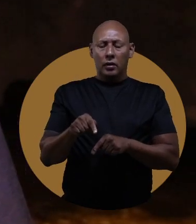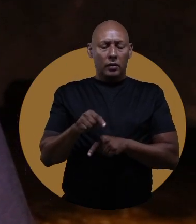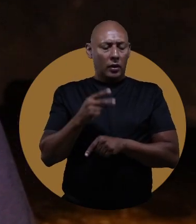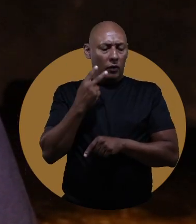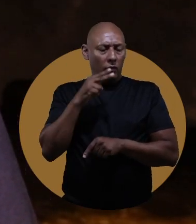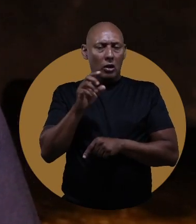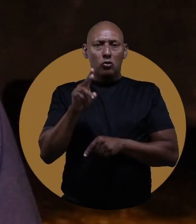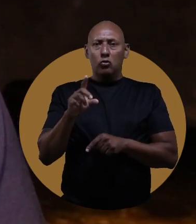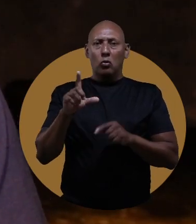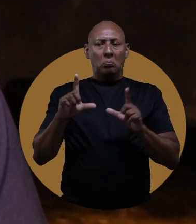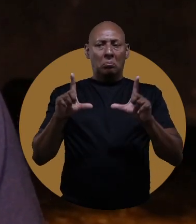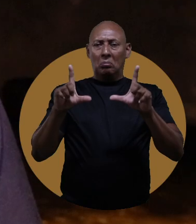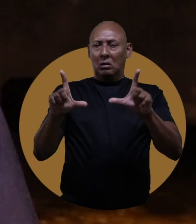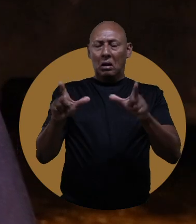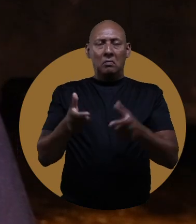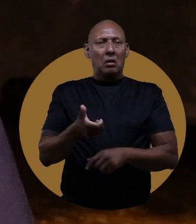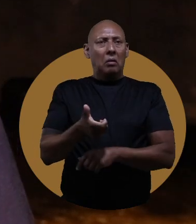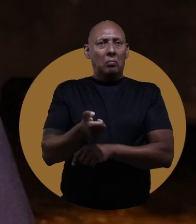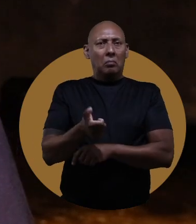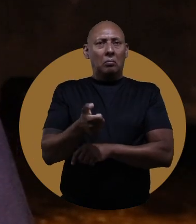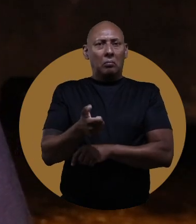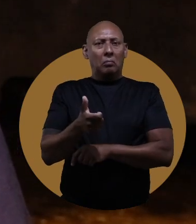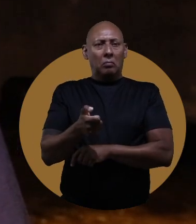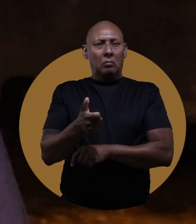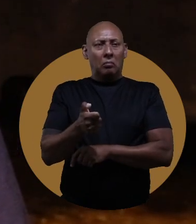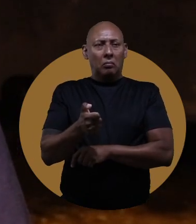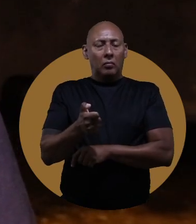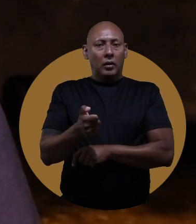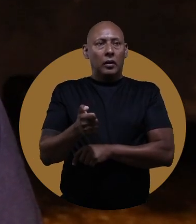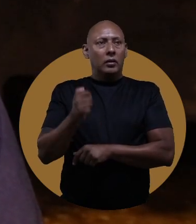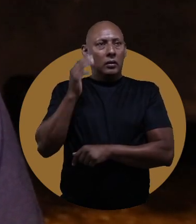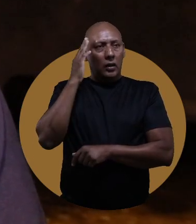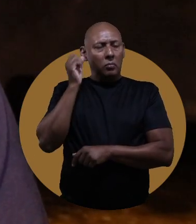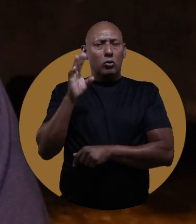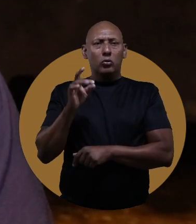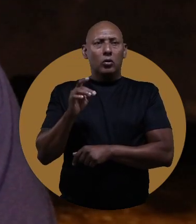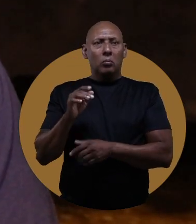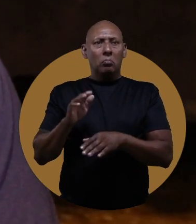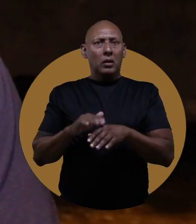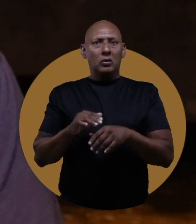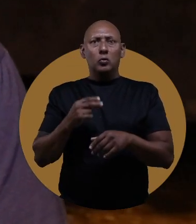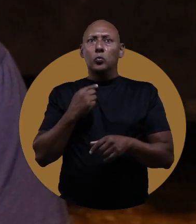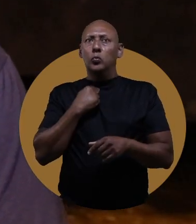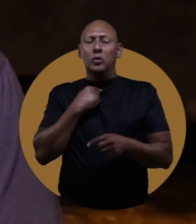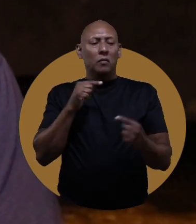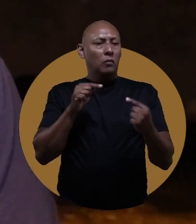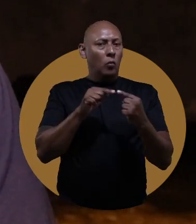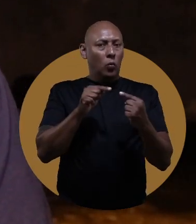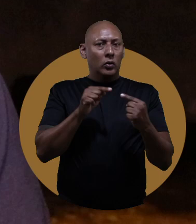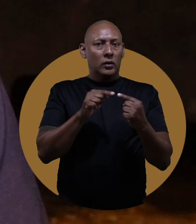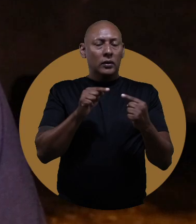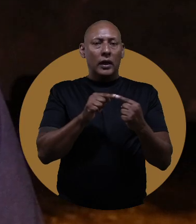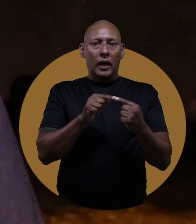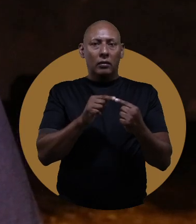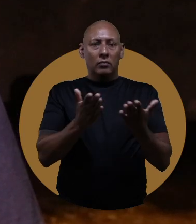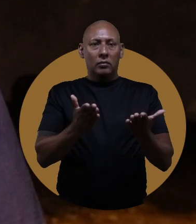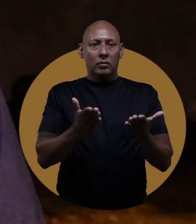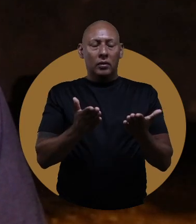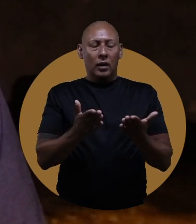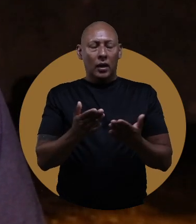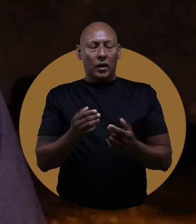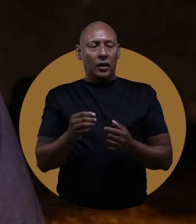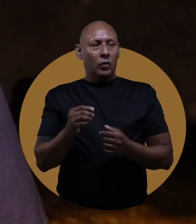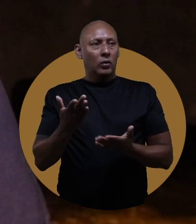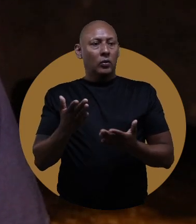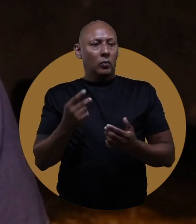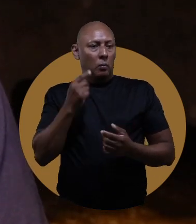ver na televisão, do que as pessoas estão acostumadas a saber que existem, mas as pessoas às vezes não têm tanto acesso